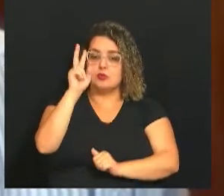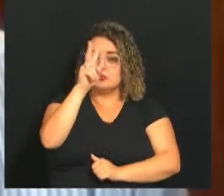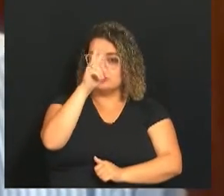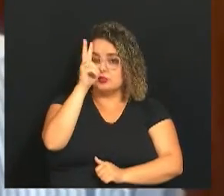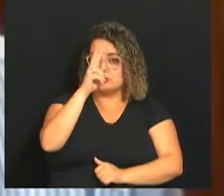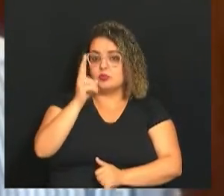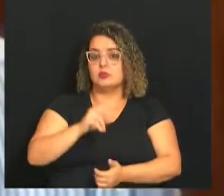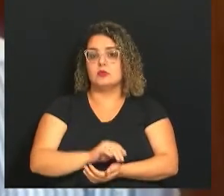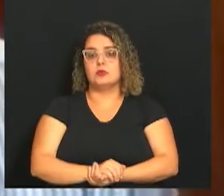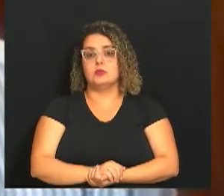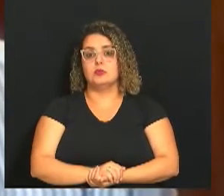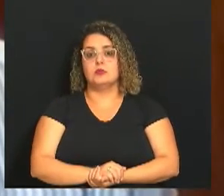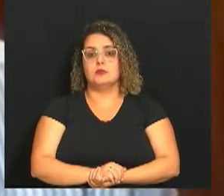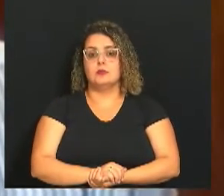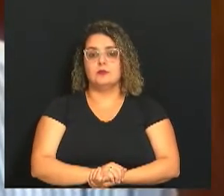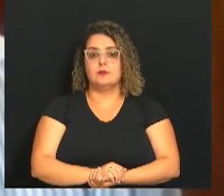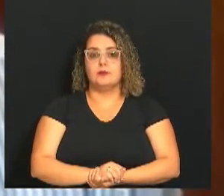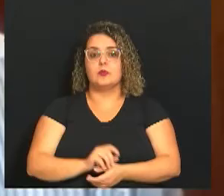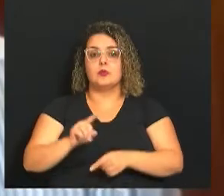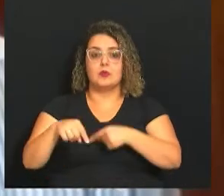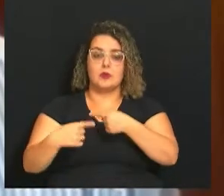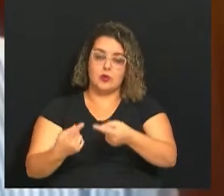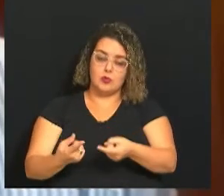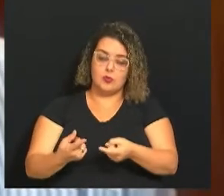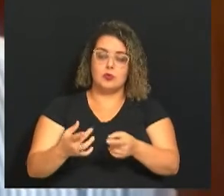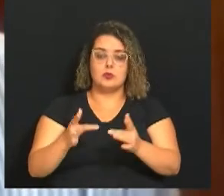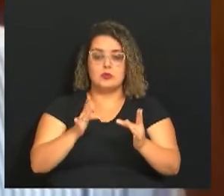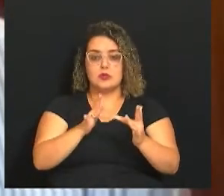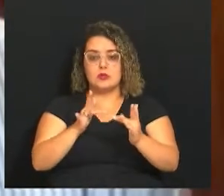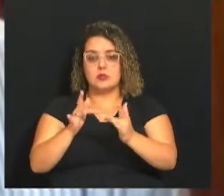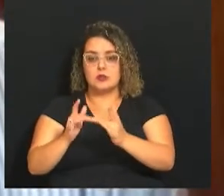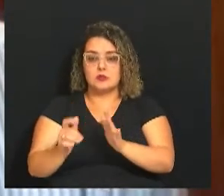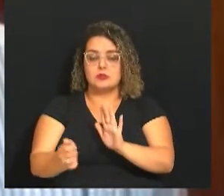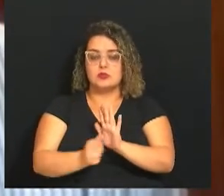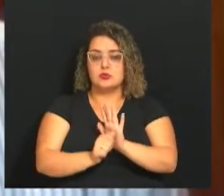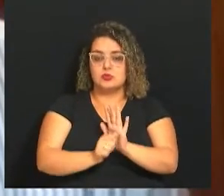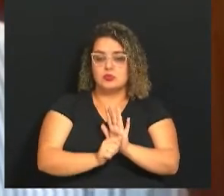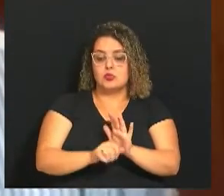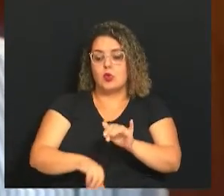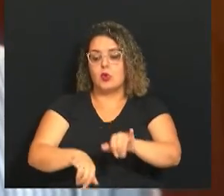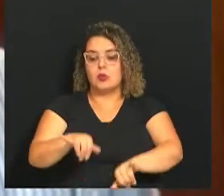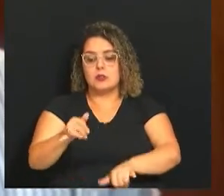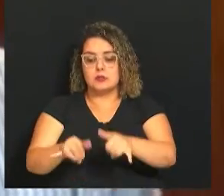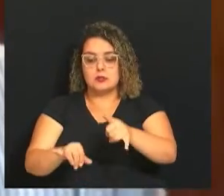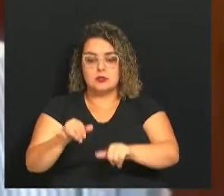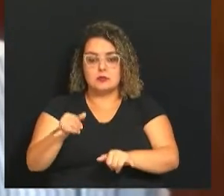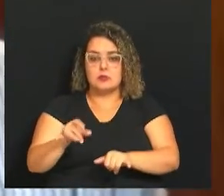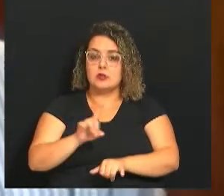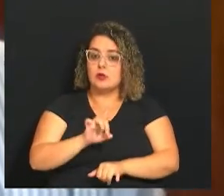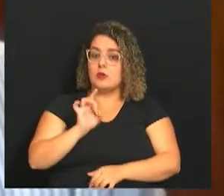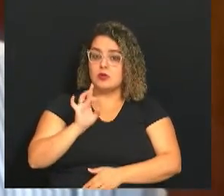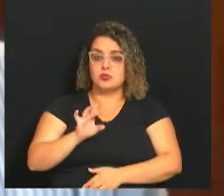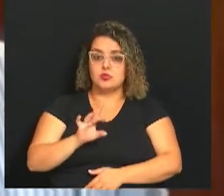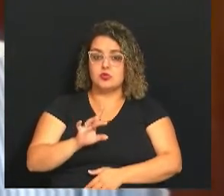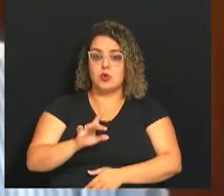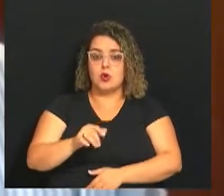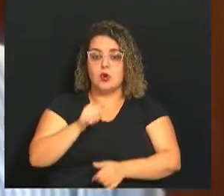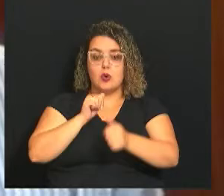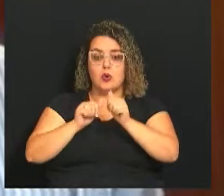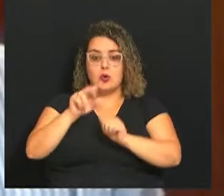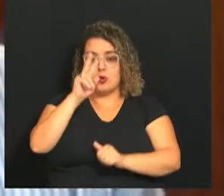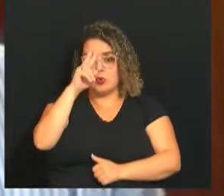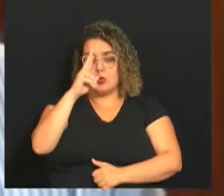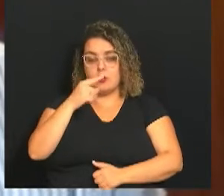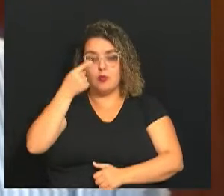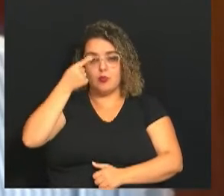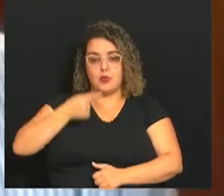a ligação com outras substâncias, né? Nem sempre é só o álcool, até porque o perfil do brasileiro, ele mudou muito, né?